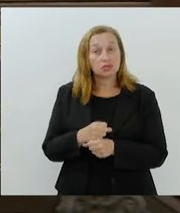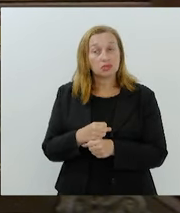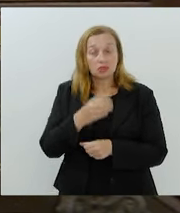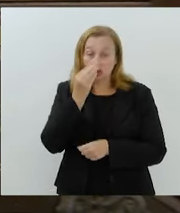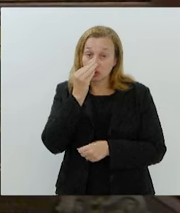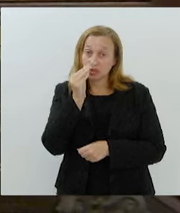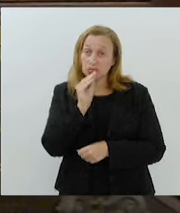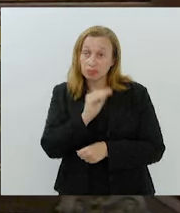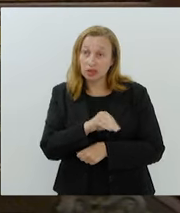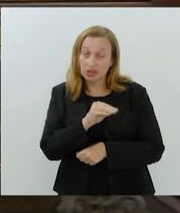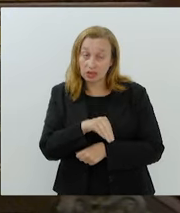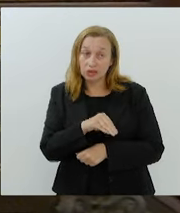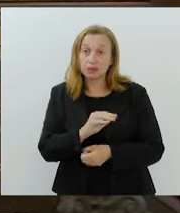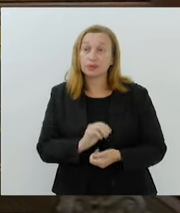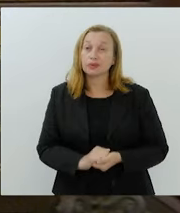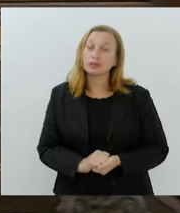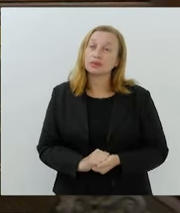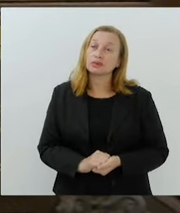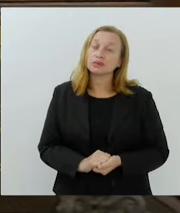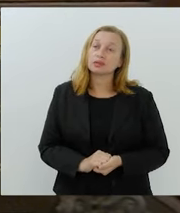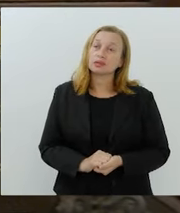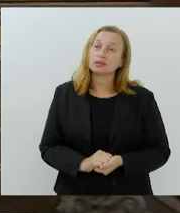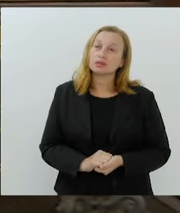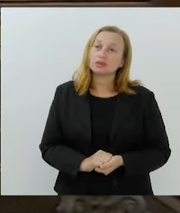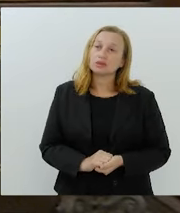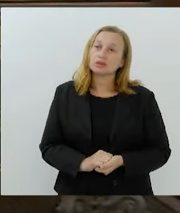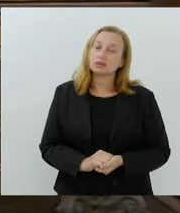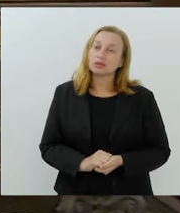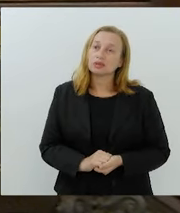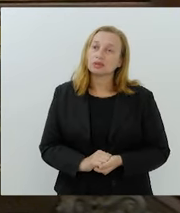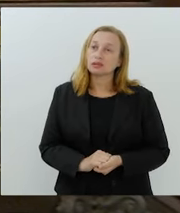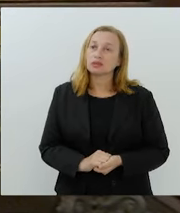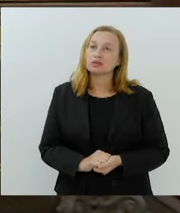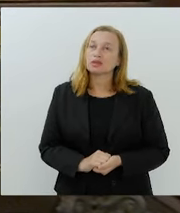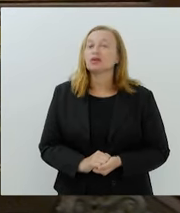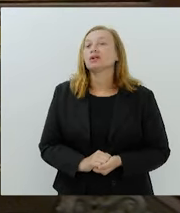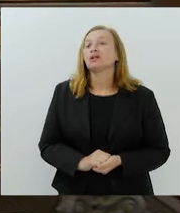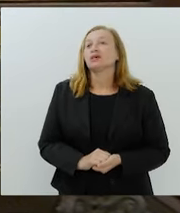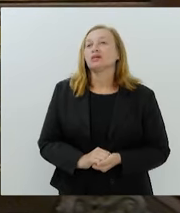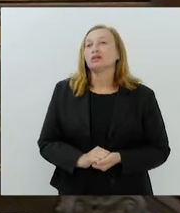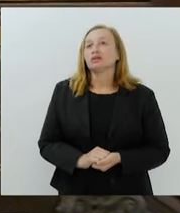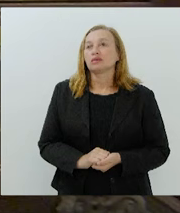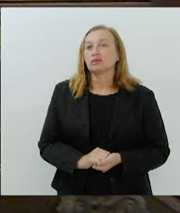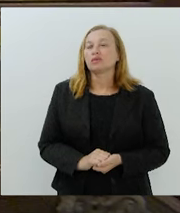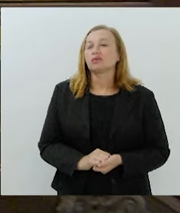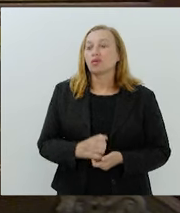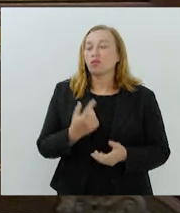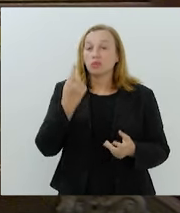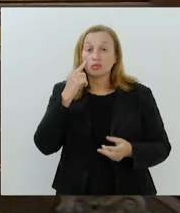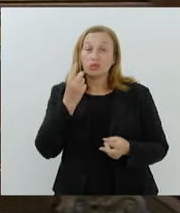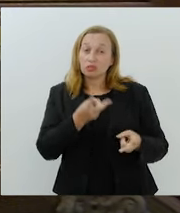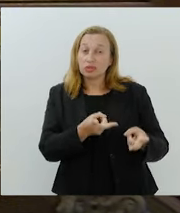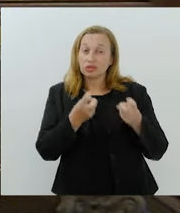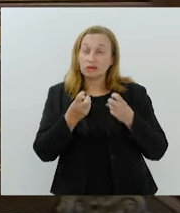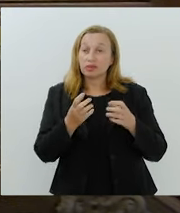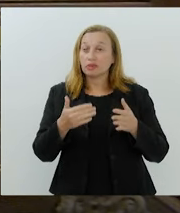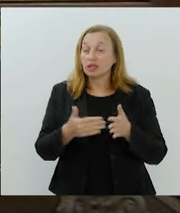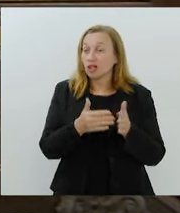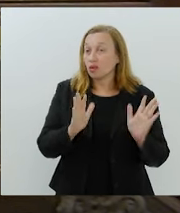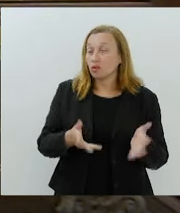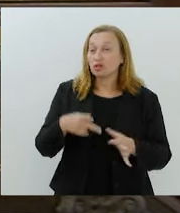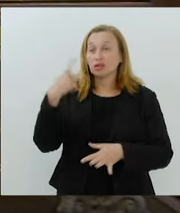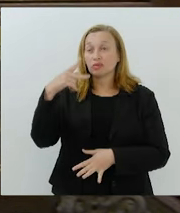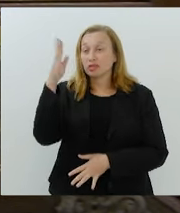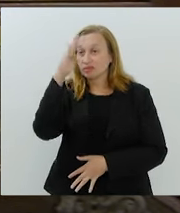de depauperação e depredação de honra, prestígio e reputação alheios da forma como ainda persiste na política